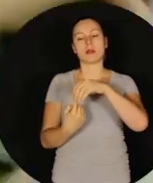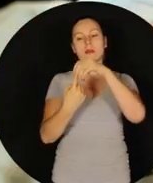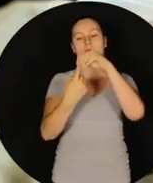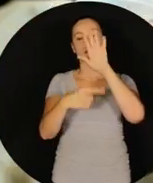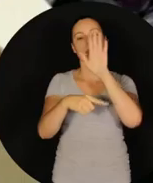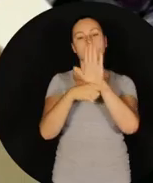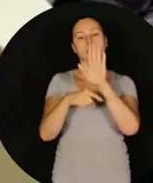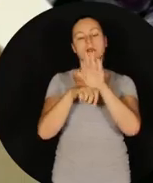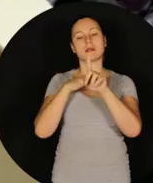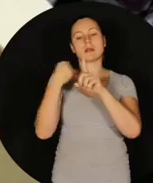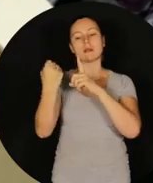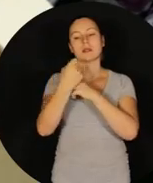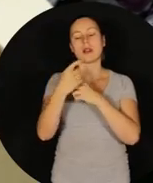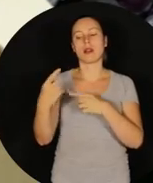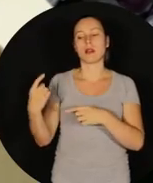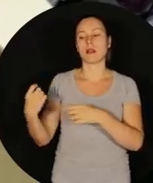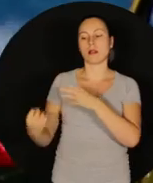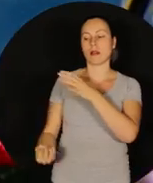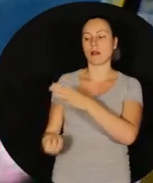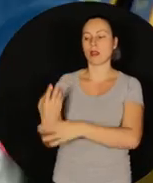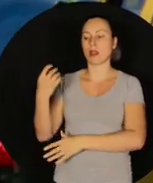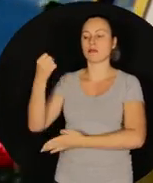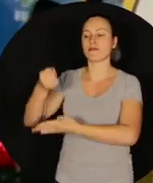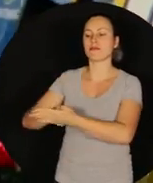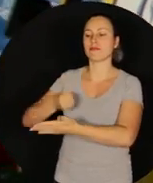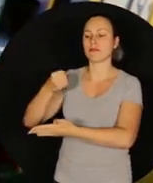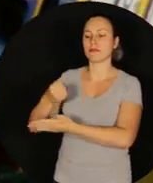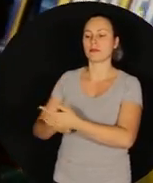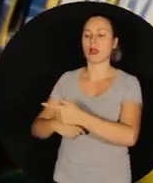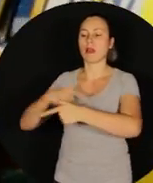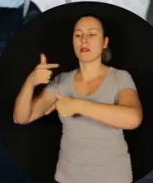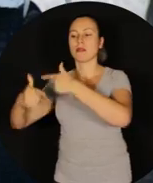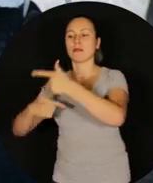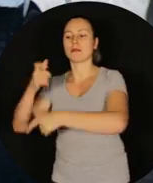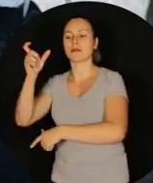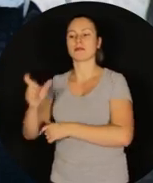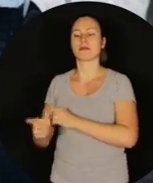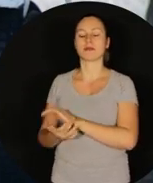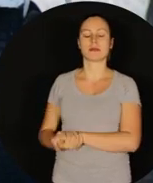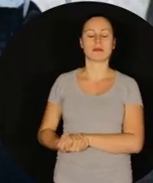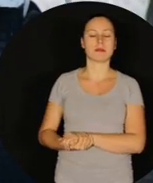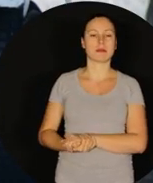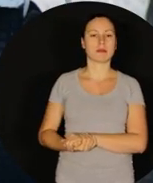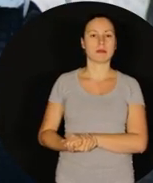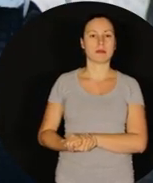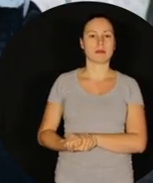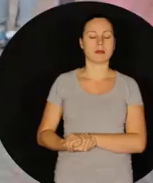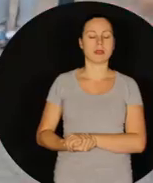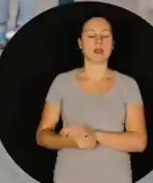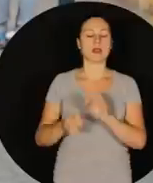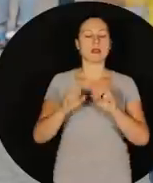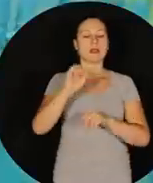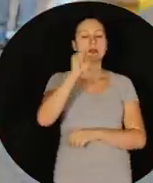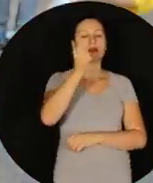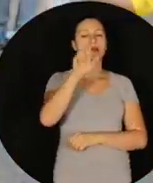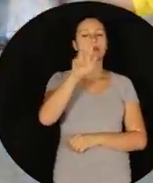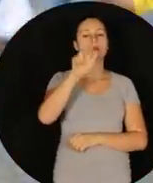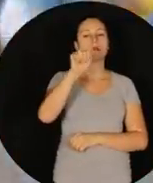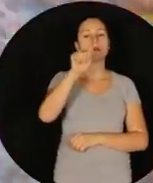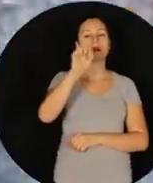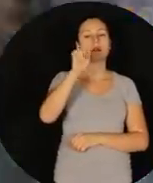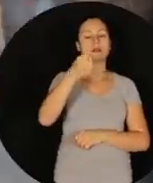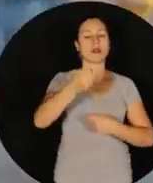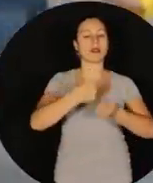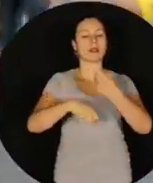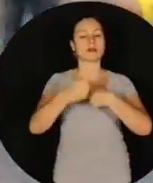das lutas das trabalhadoras e trabalhadores pelos direitos socioassistenciais. O SUAS é gerido pelo Estado com